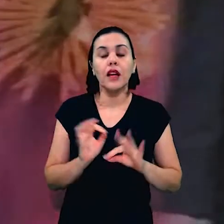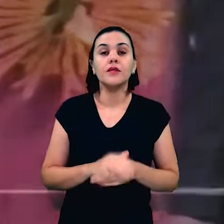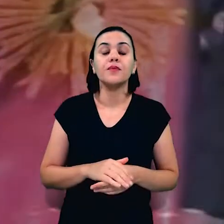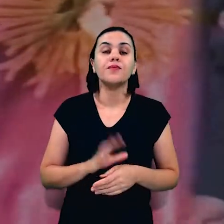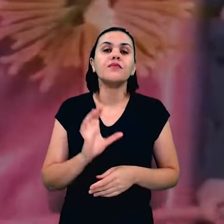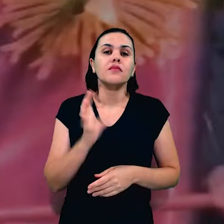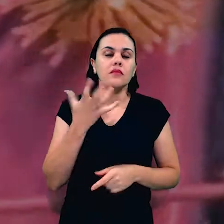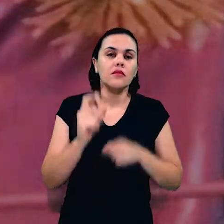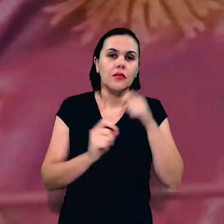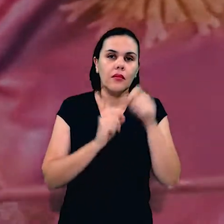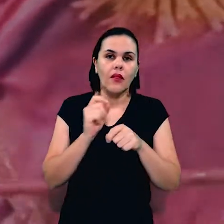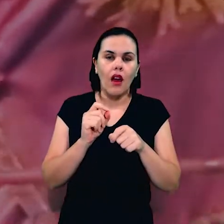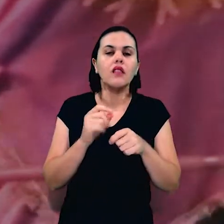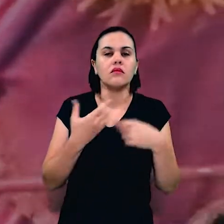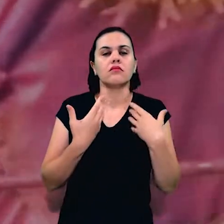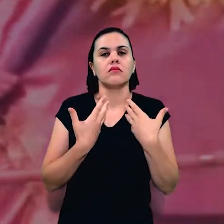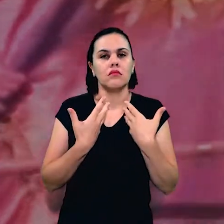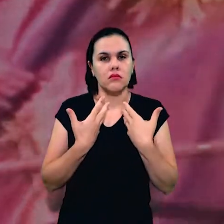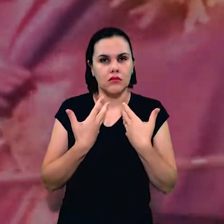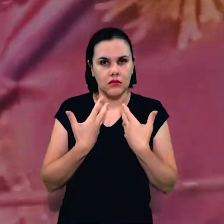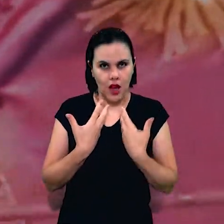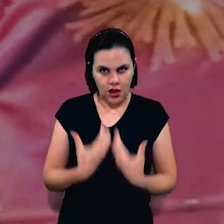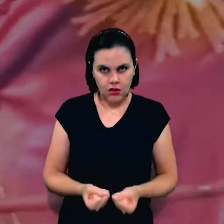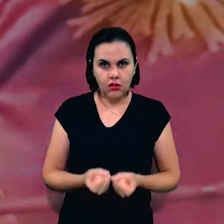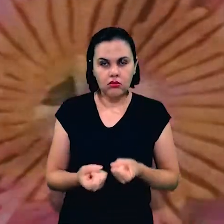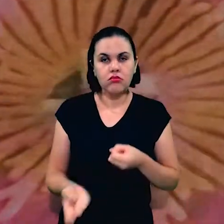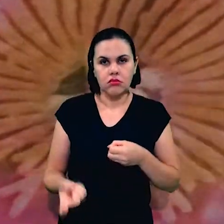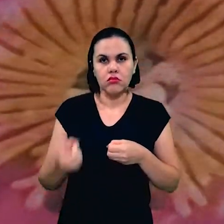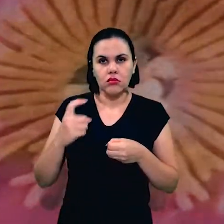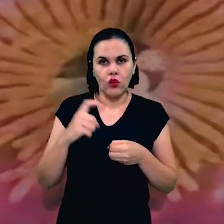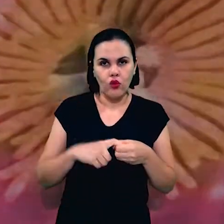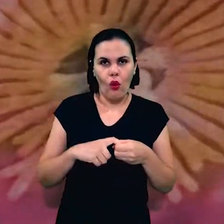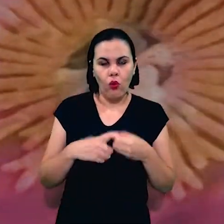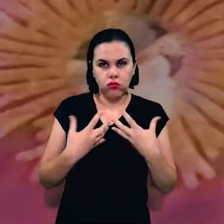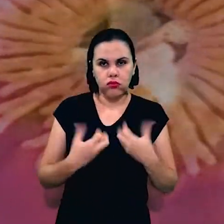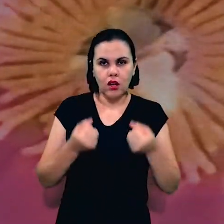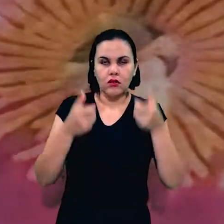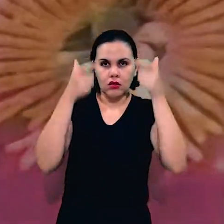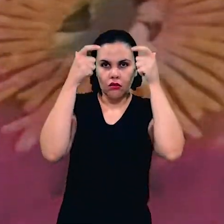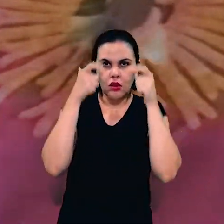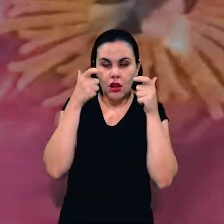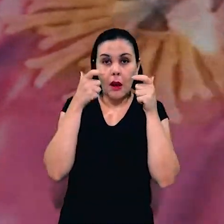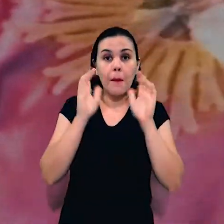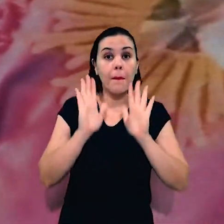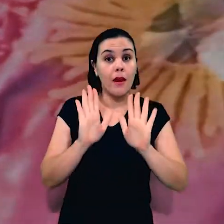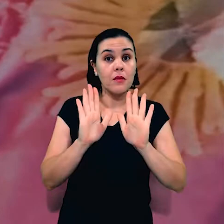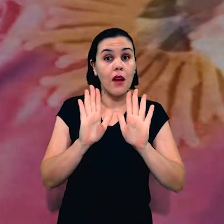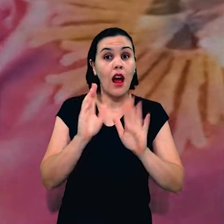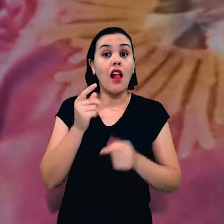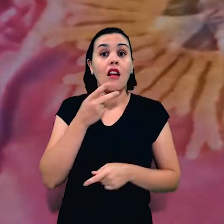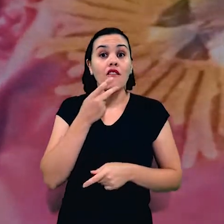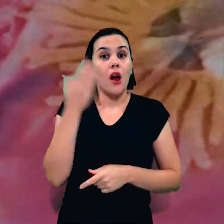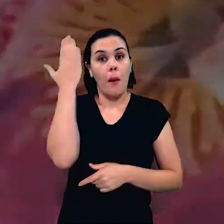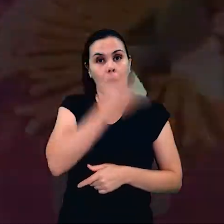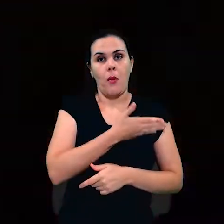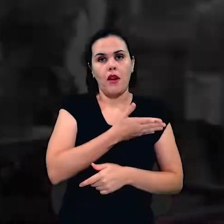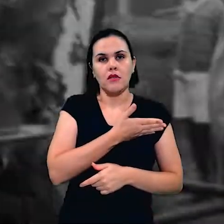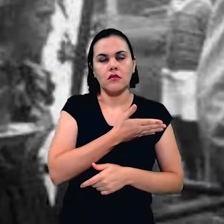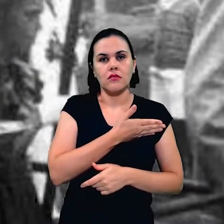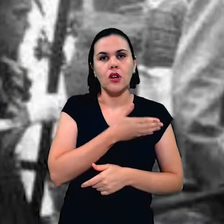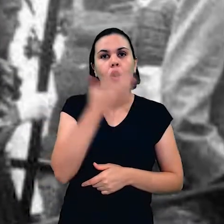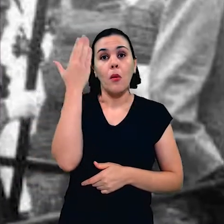acontece? Ela assume, ela resolve voltar para que realmente... Mas faz uma promessa de que haveria